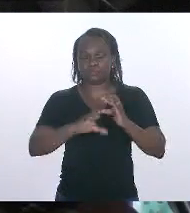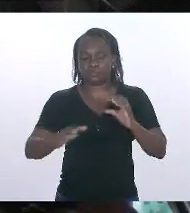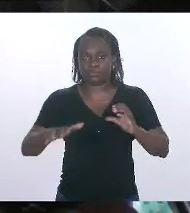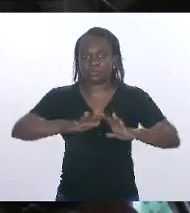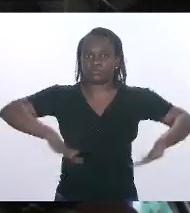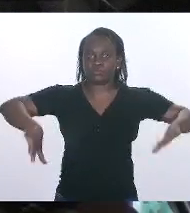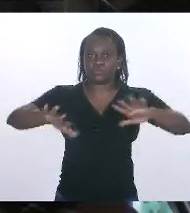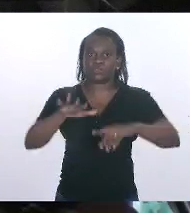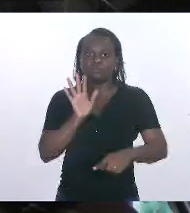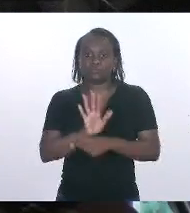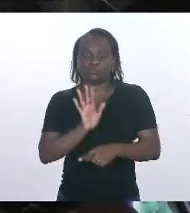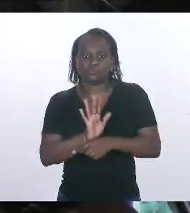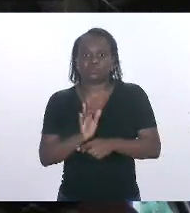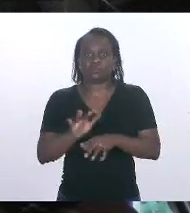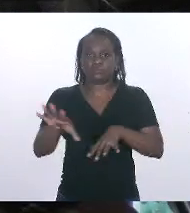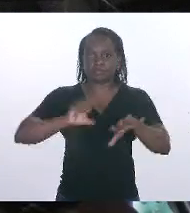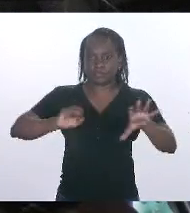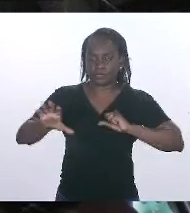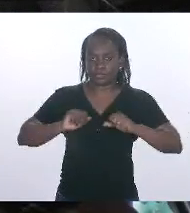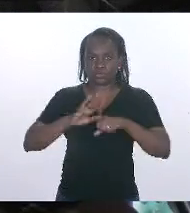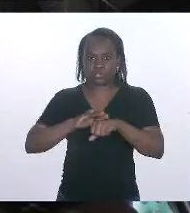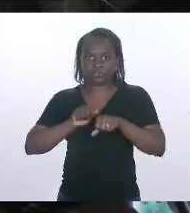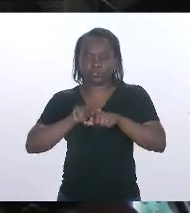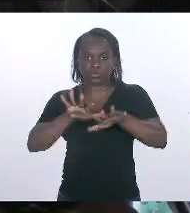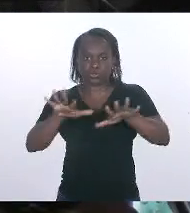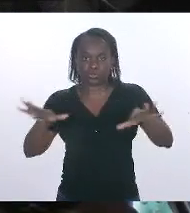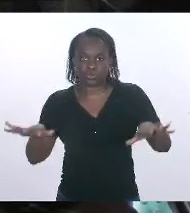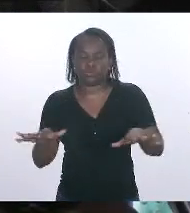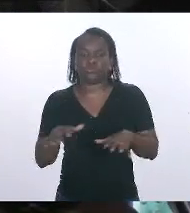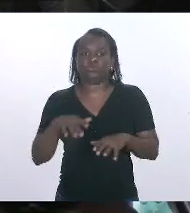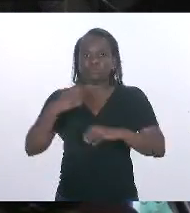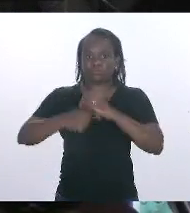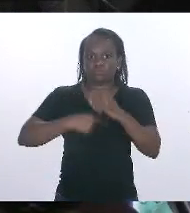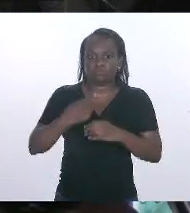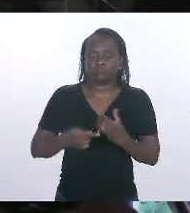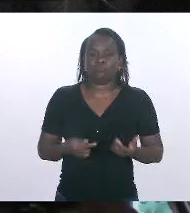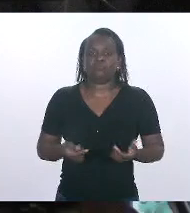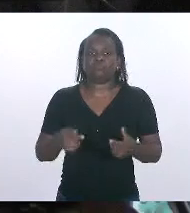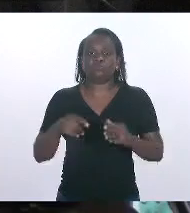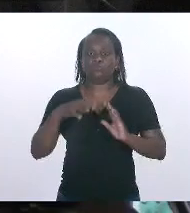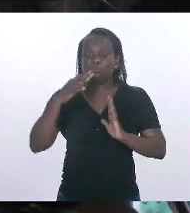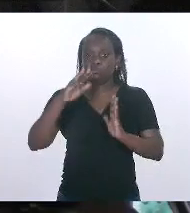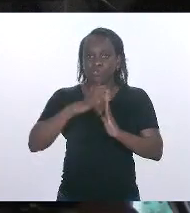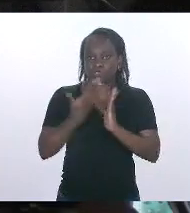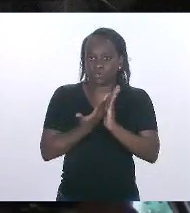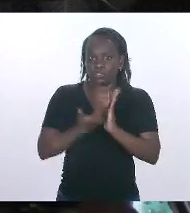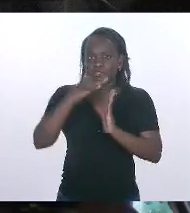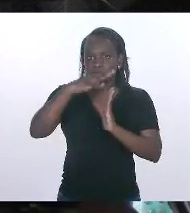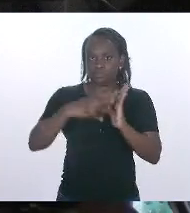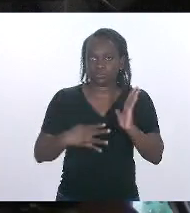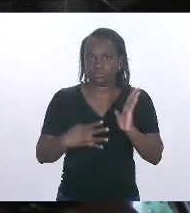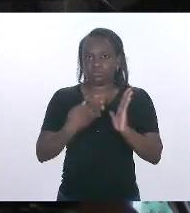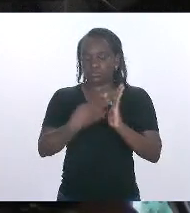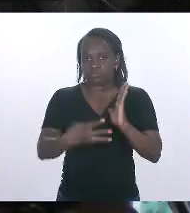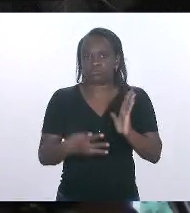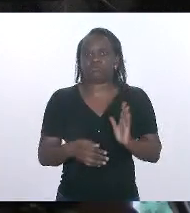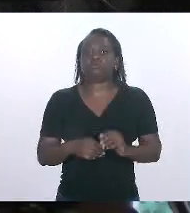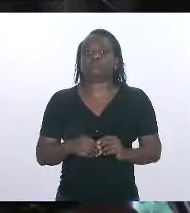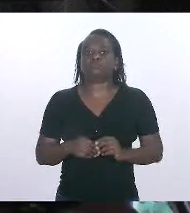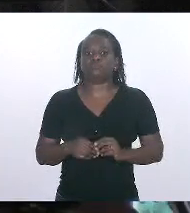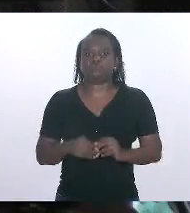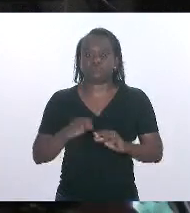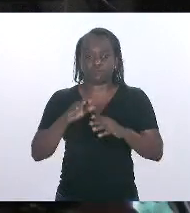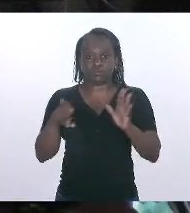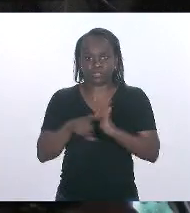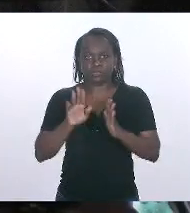ambientes e proteção de contágios de epidemias, endemias e pandemias na grade curricular e extracurricular da